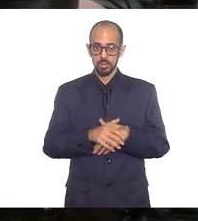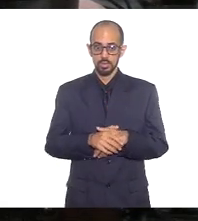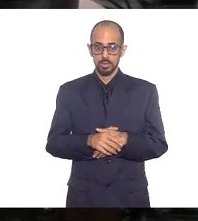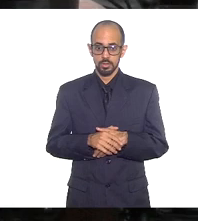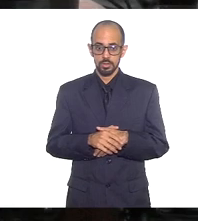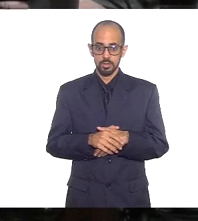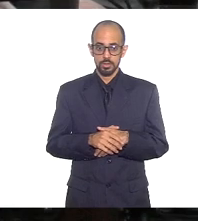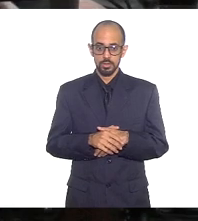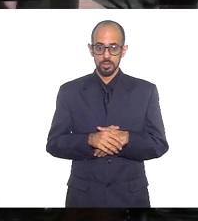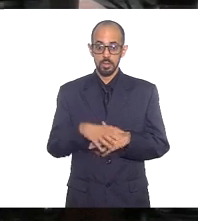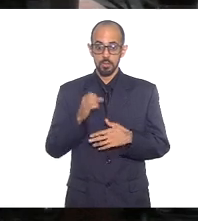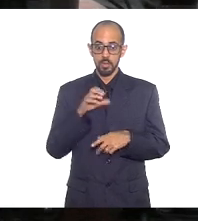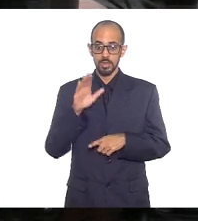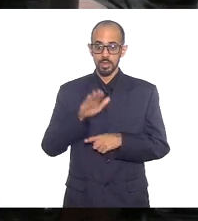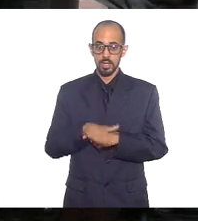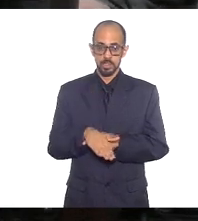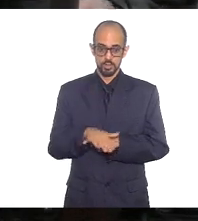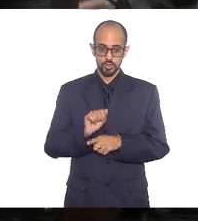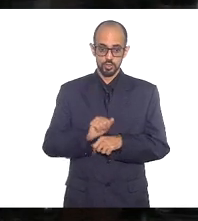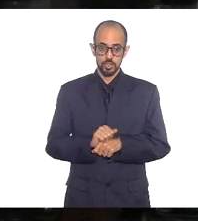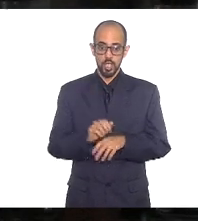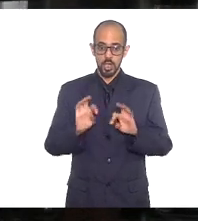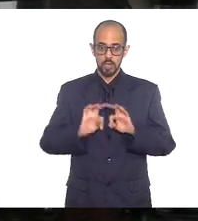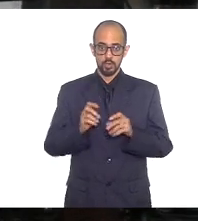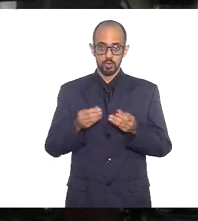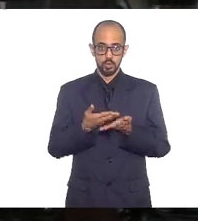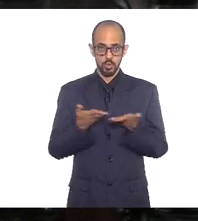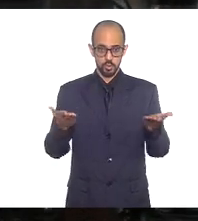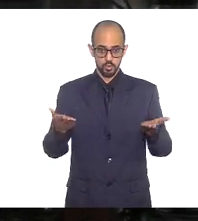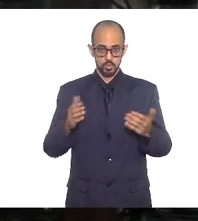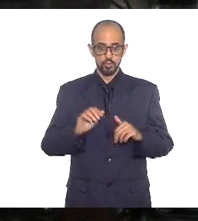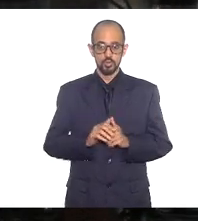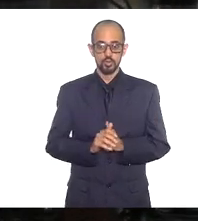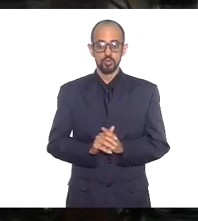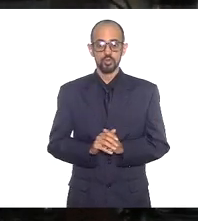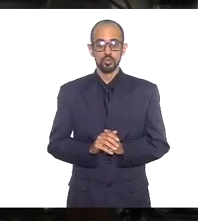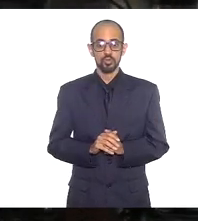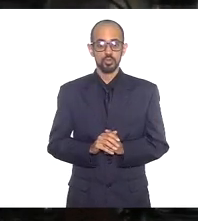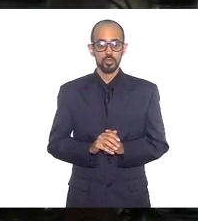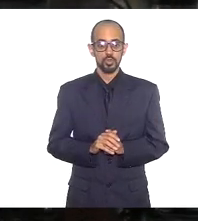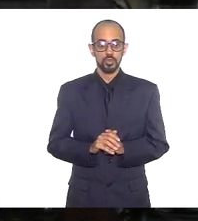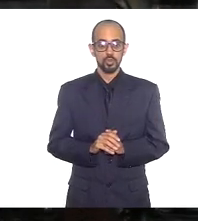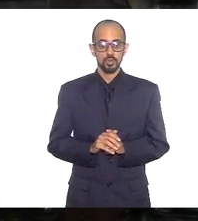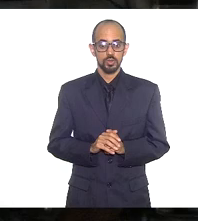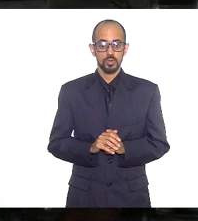Bom dia, boa tarde a todos e a todas.